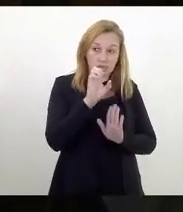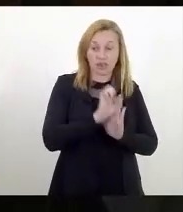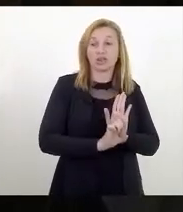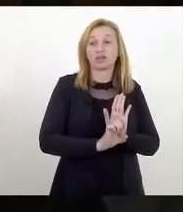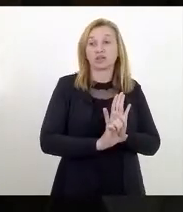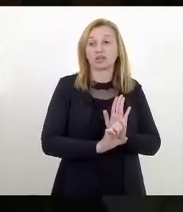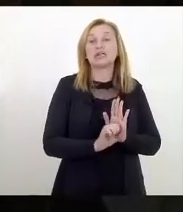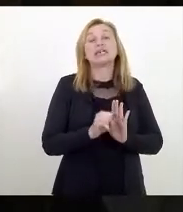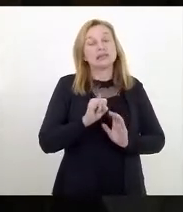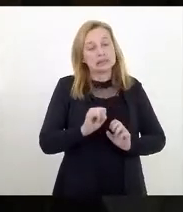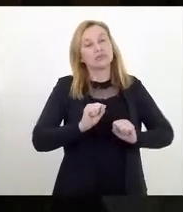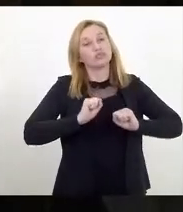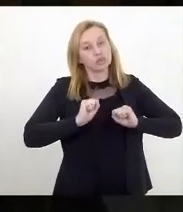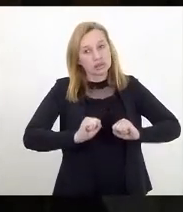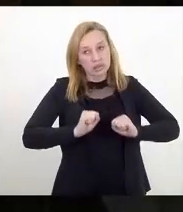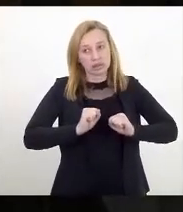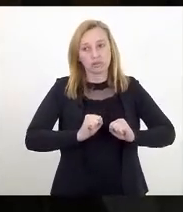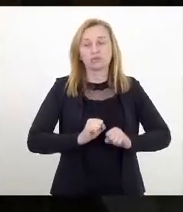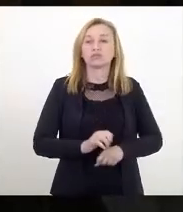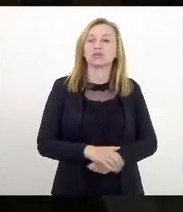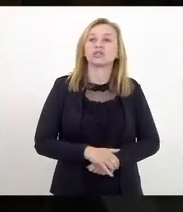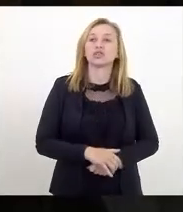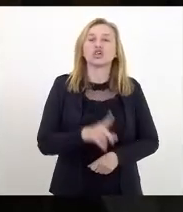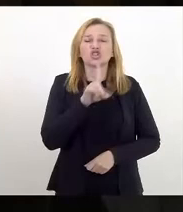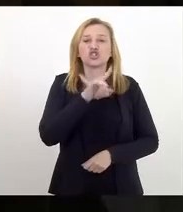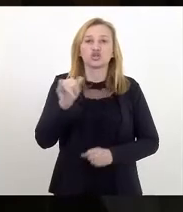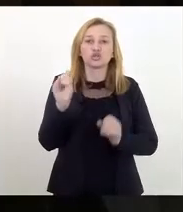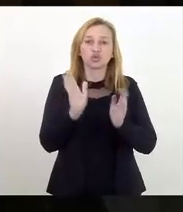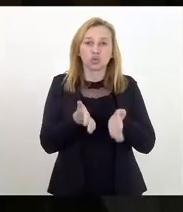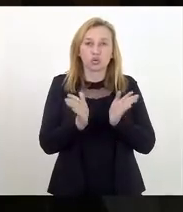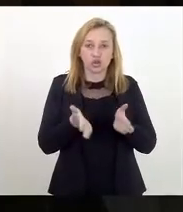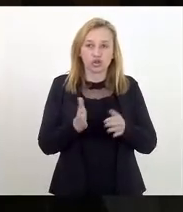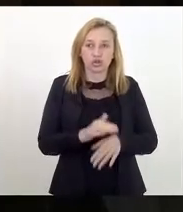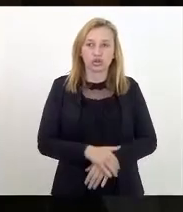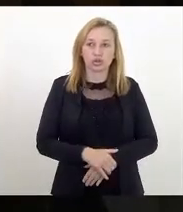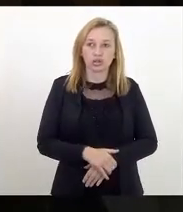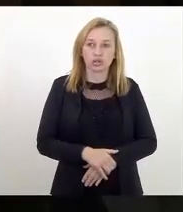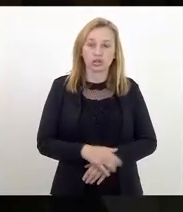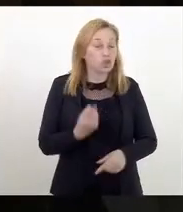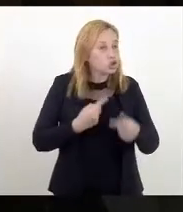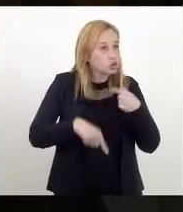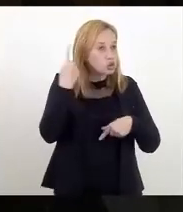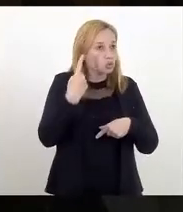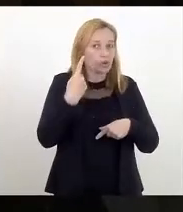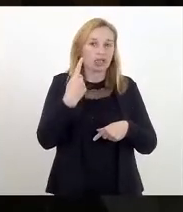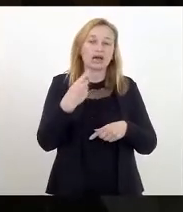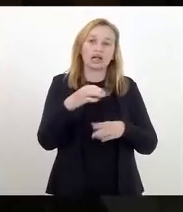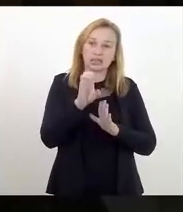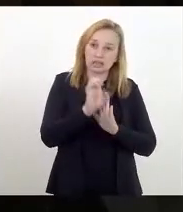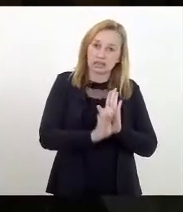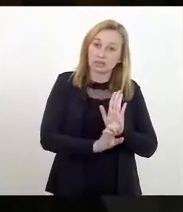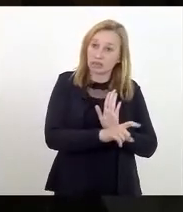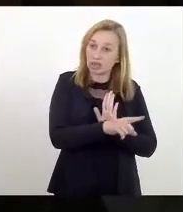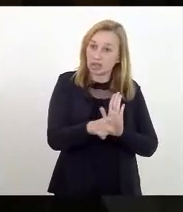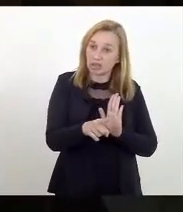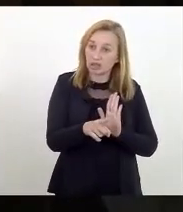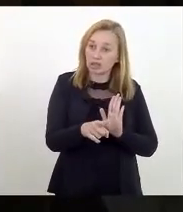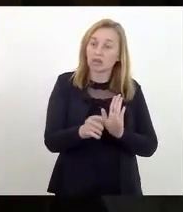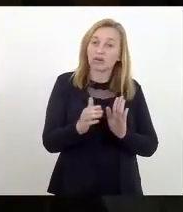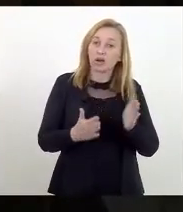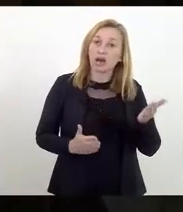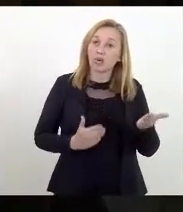E, se for possível, no dia de hoje, superar essas emendas para a gente